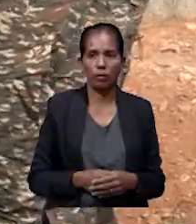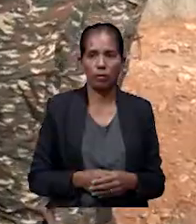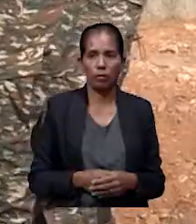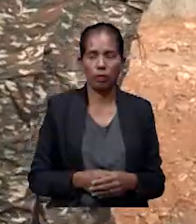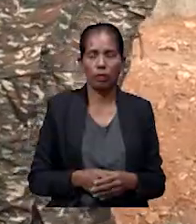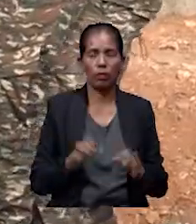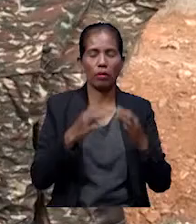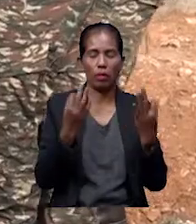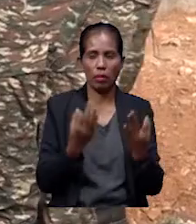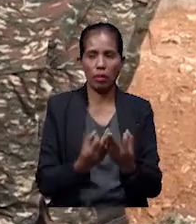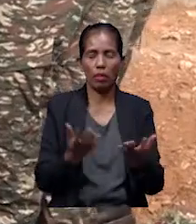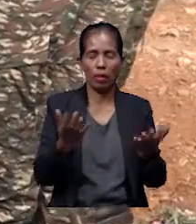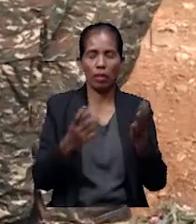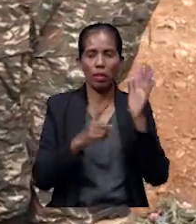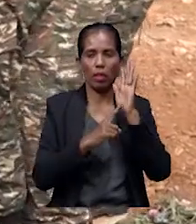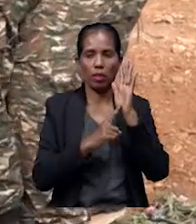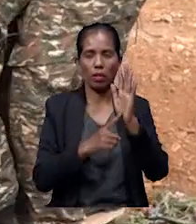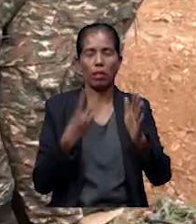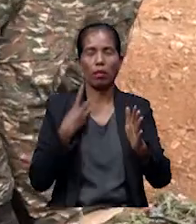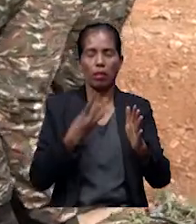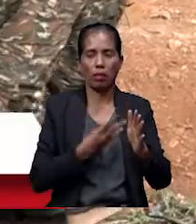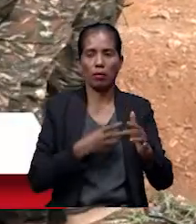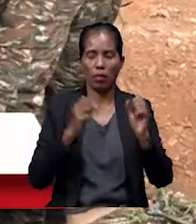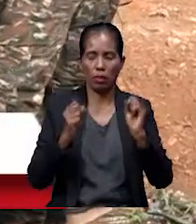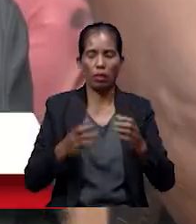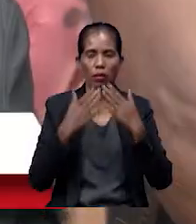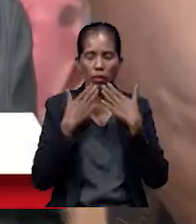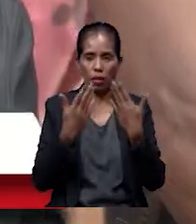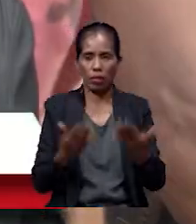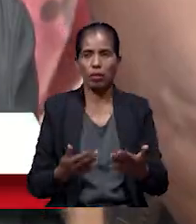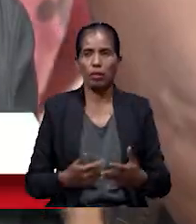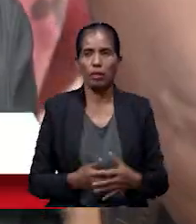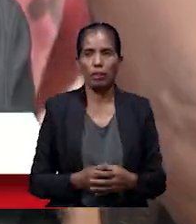minha, a cada católica da minha profunda agradecimento,